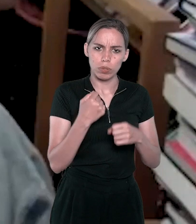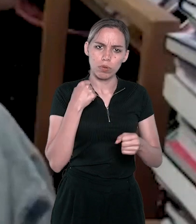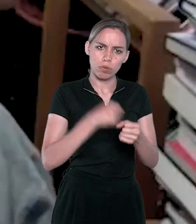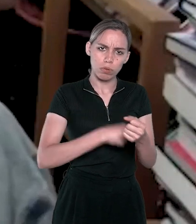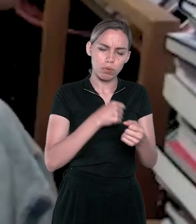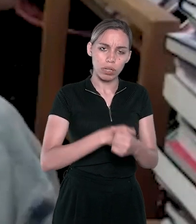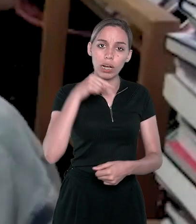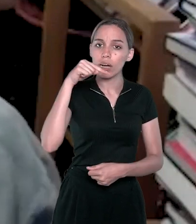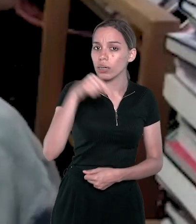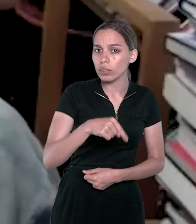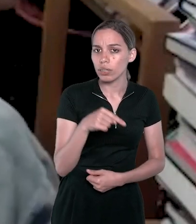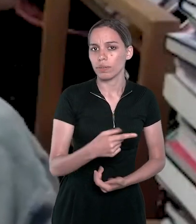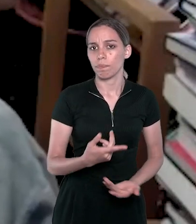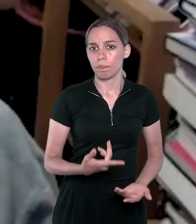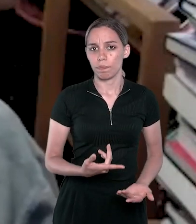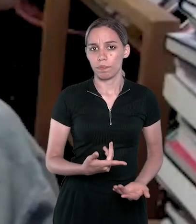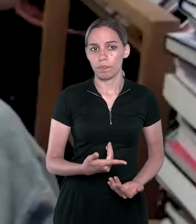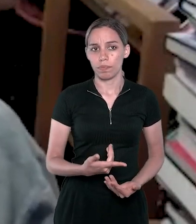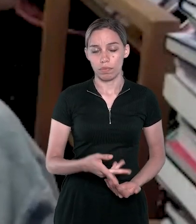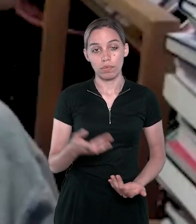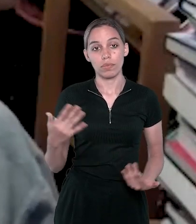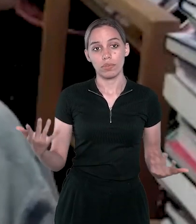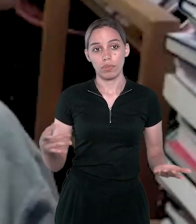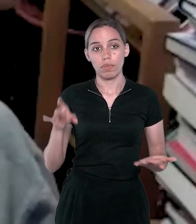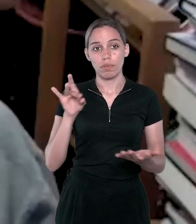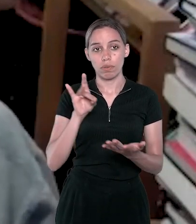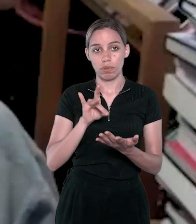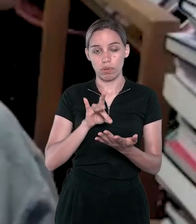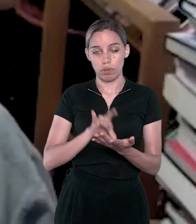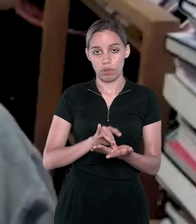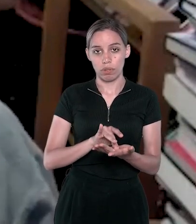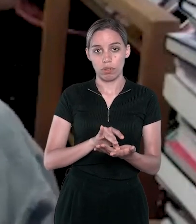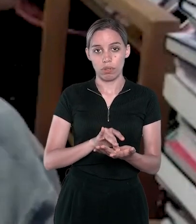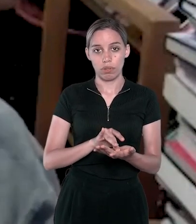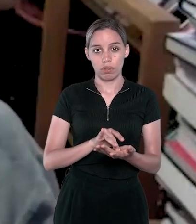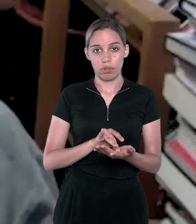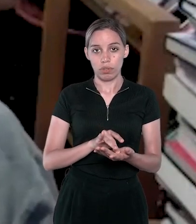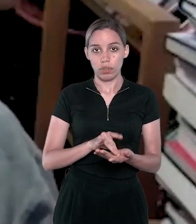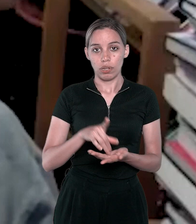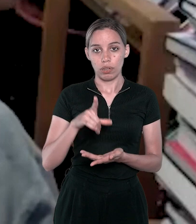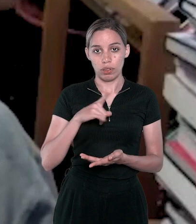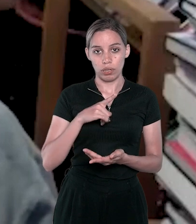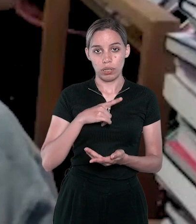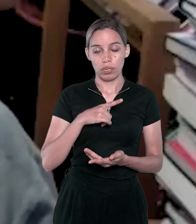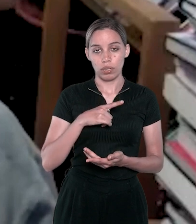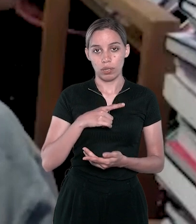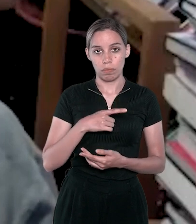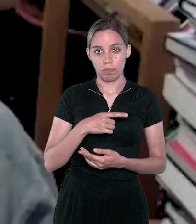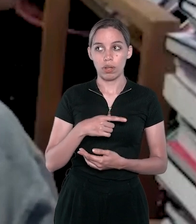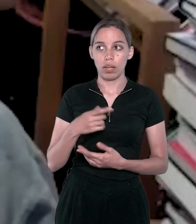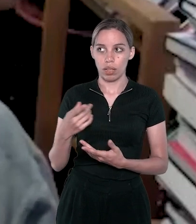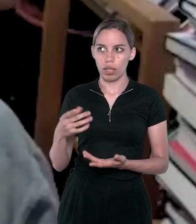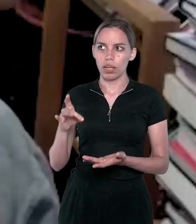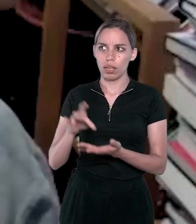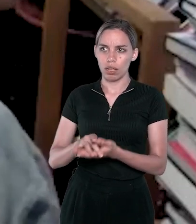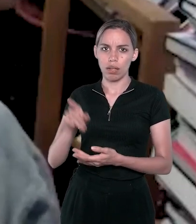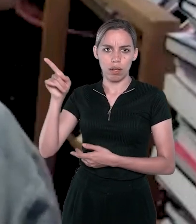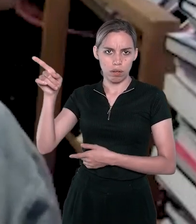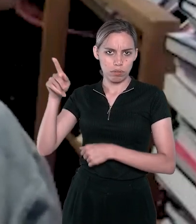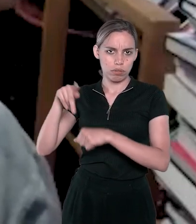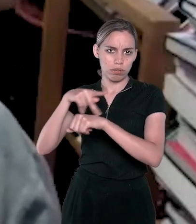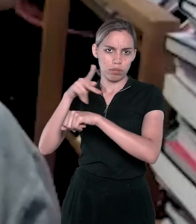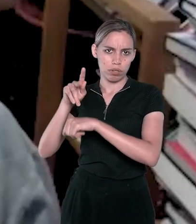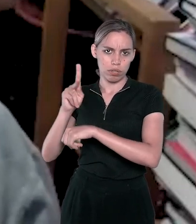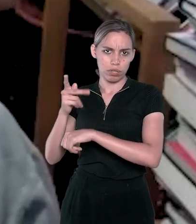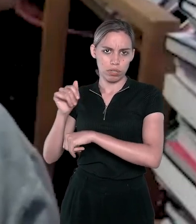E de fato, quer dizer, é notável a presença da Revolução do Haiti quando você